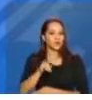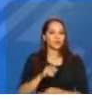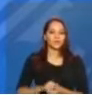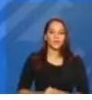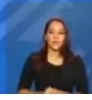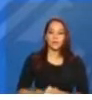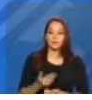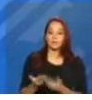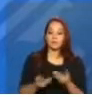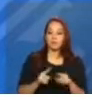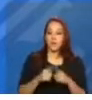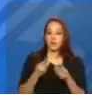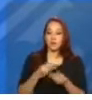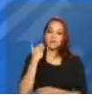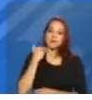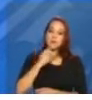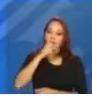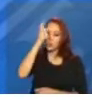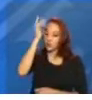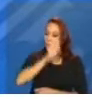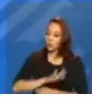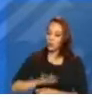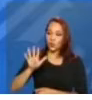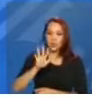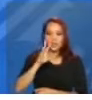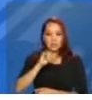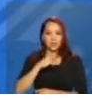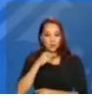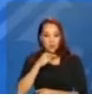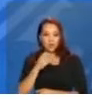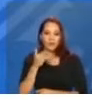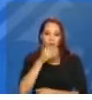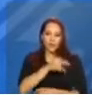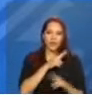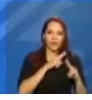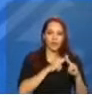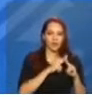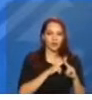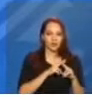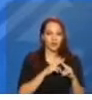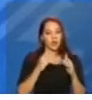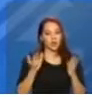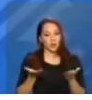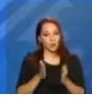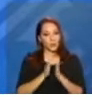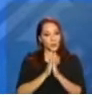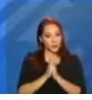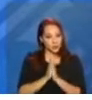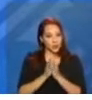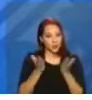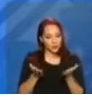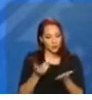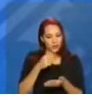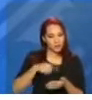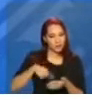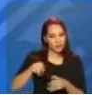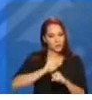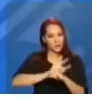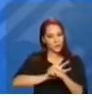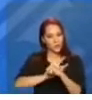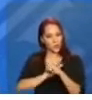brasileiros, na dúvida, vai na Caixa. Agora, o que eu quero pedir só, ainda mais com tempos de coronavírus,